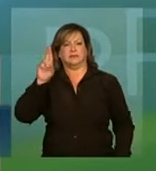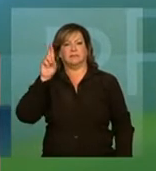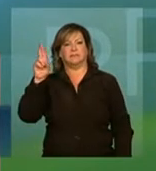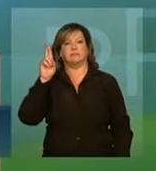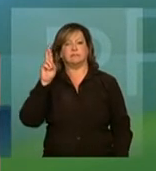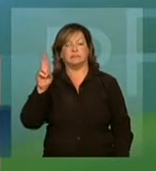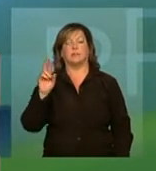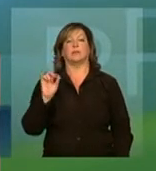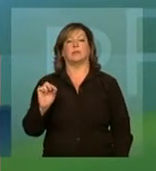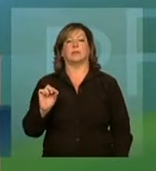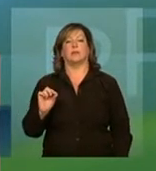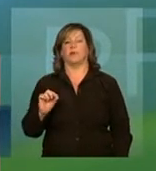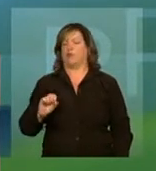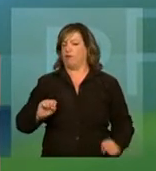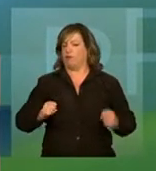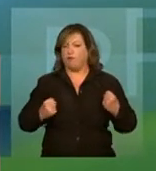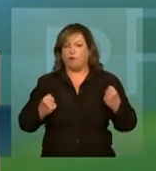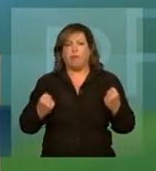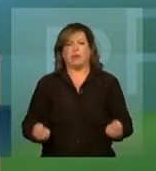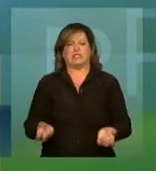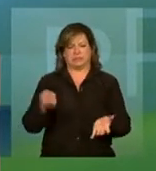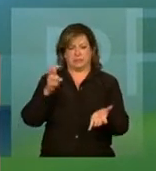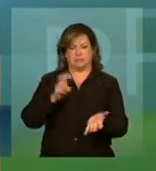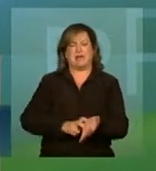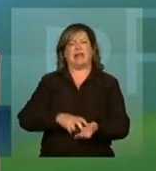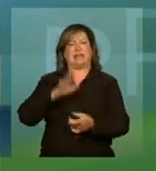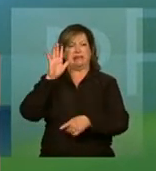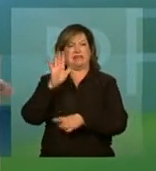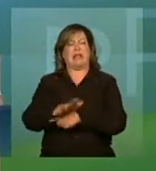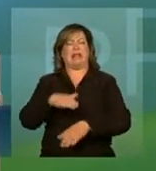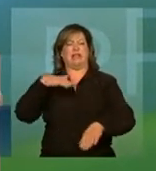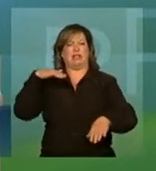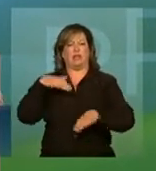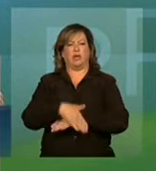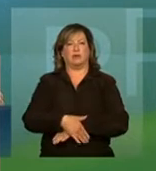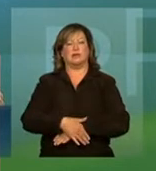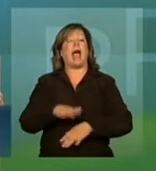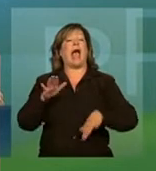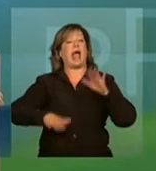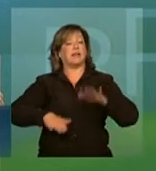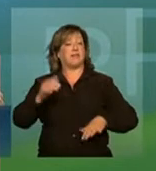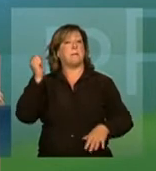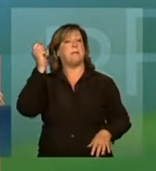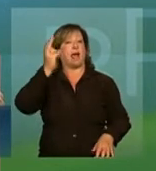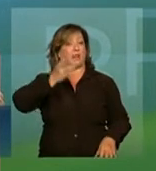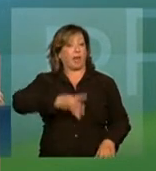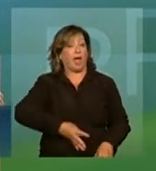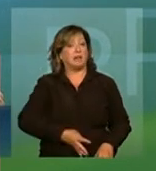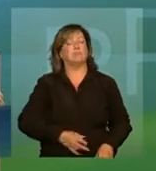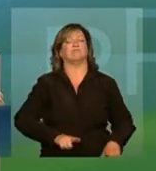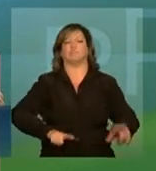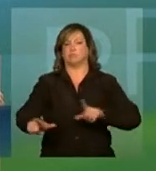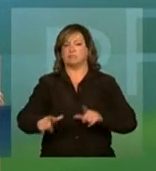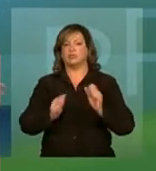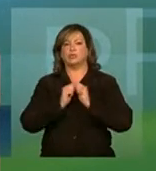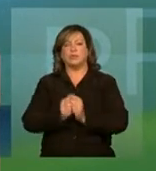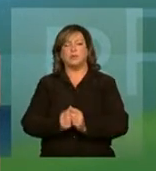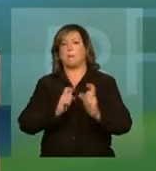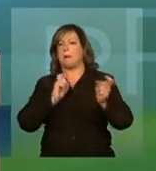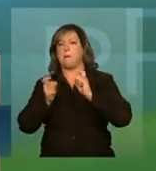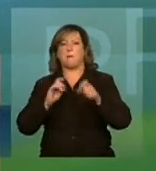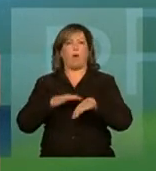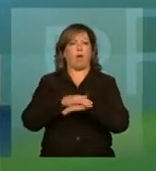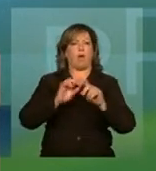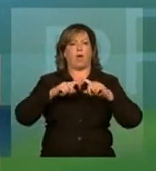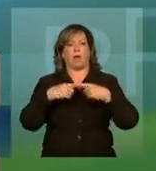governo, que, sem medir esforços, de manhã, à tarde, à noite e até de madrugada, estavam juntos para garantir a